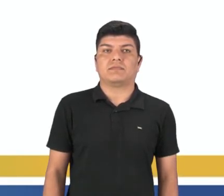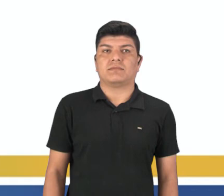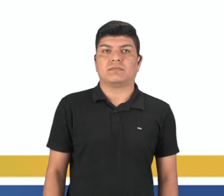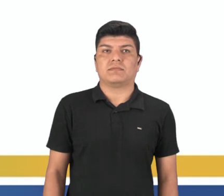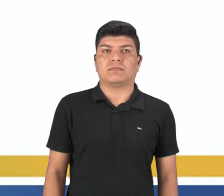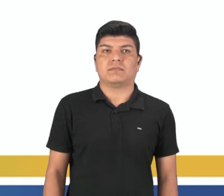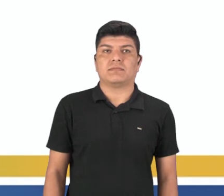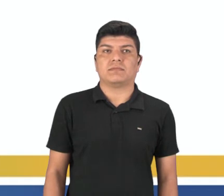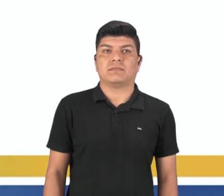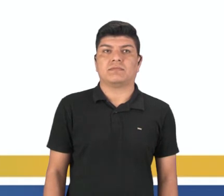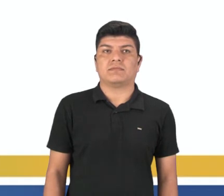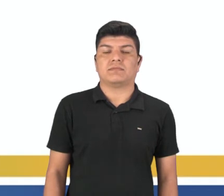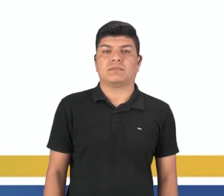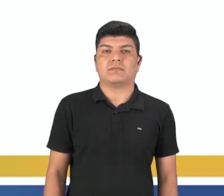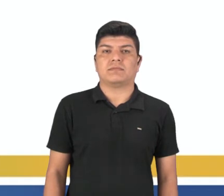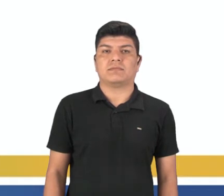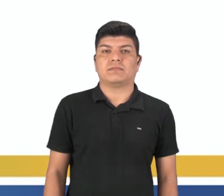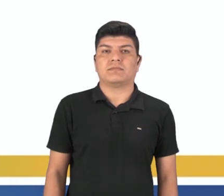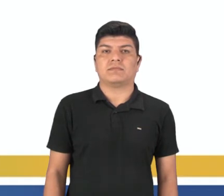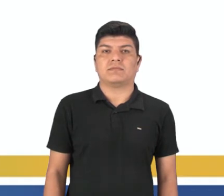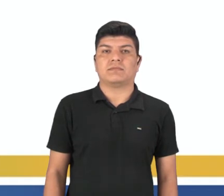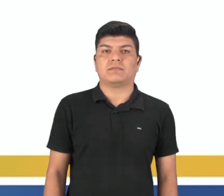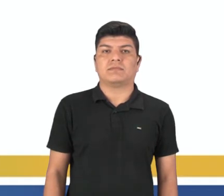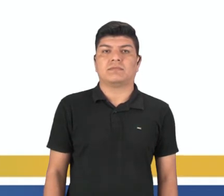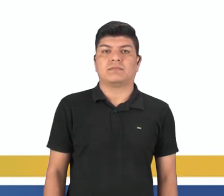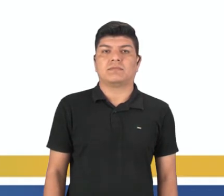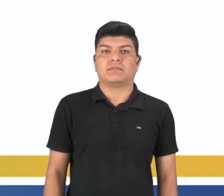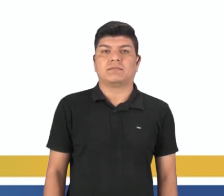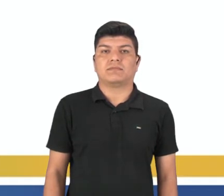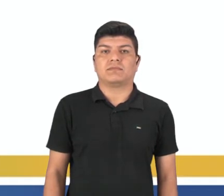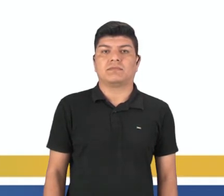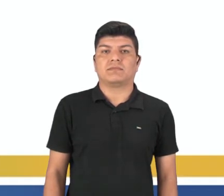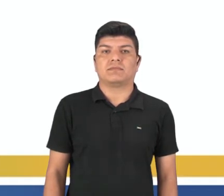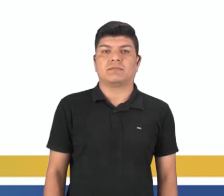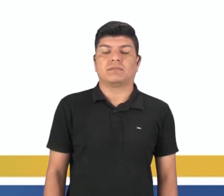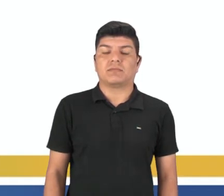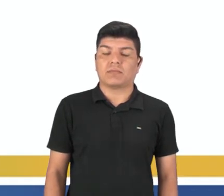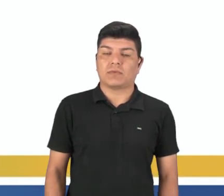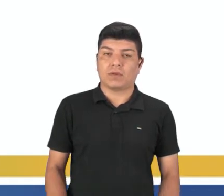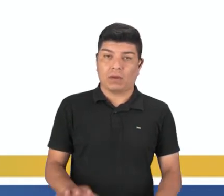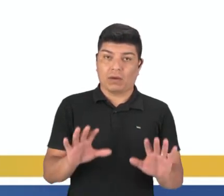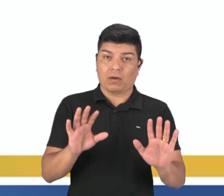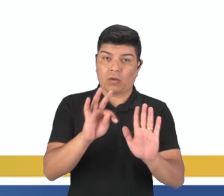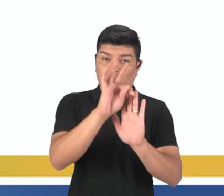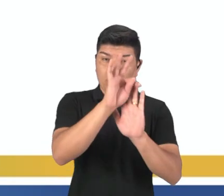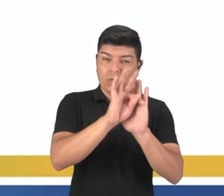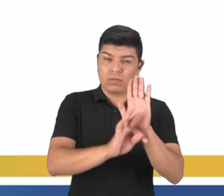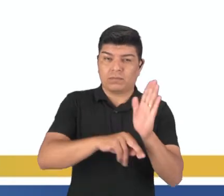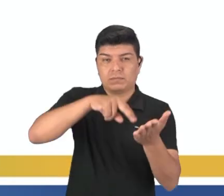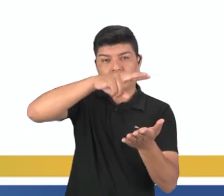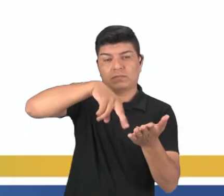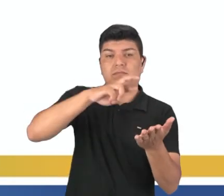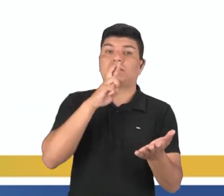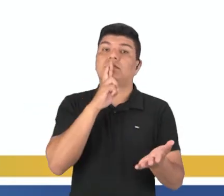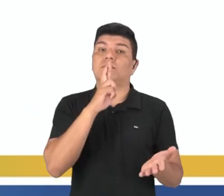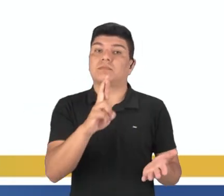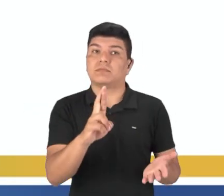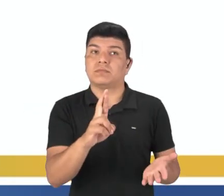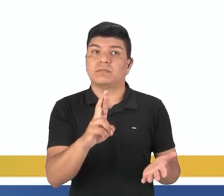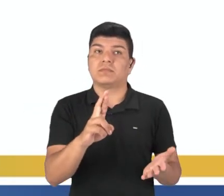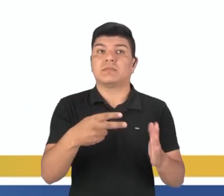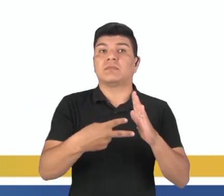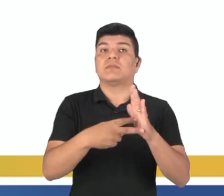here o Recall Country potions baseado neste texto nessa leitura responda